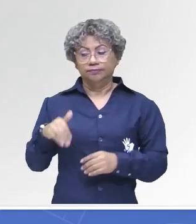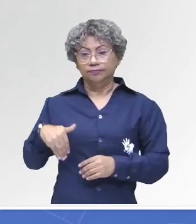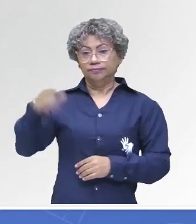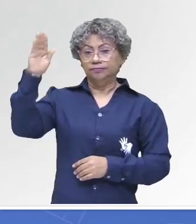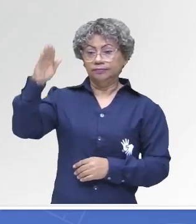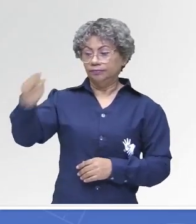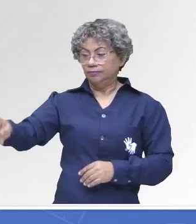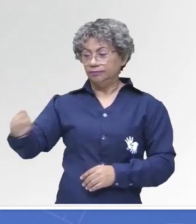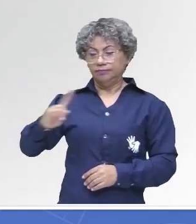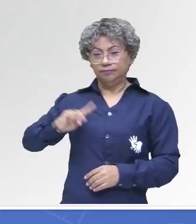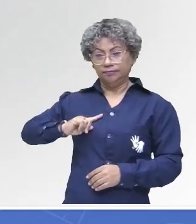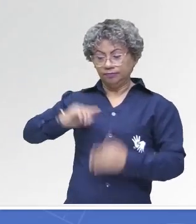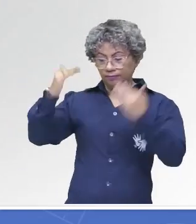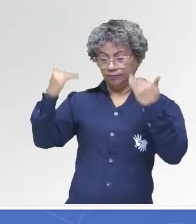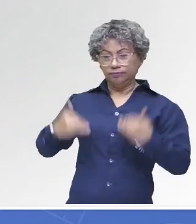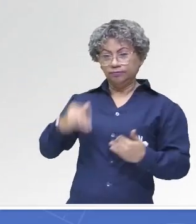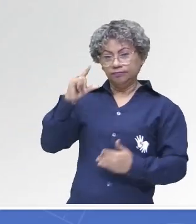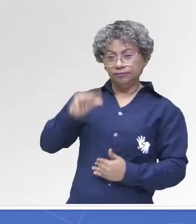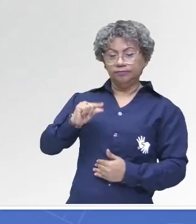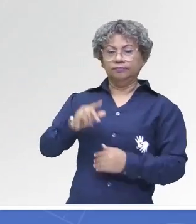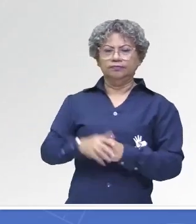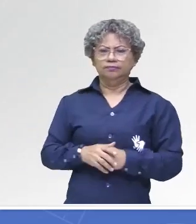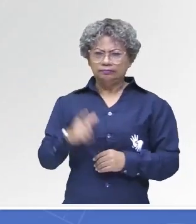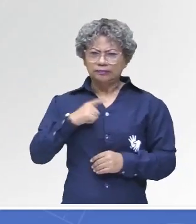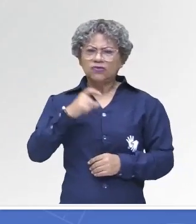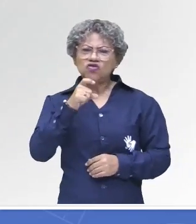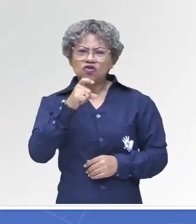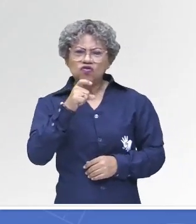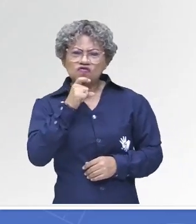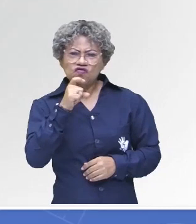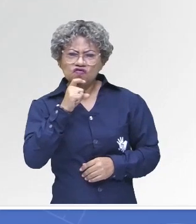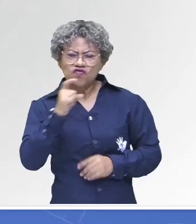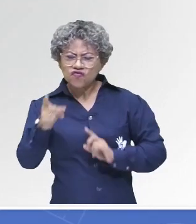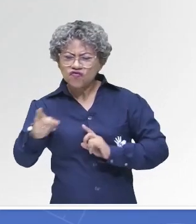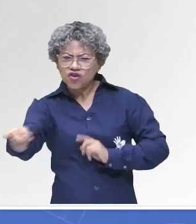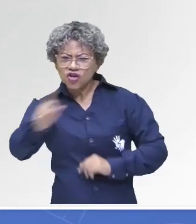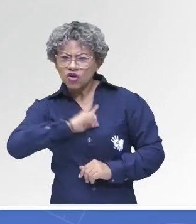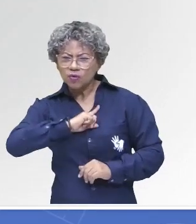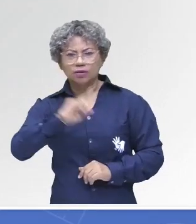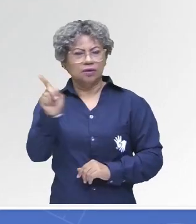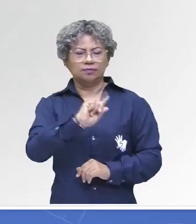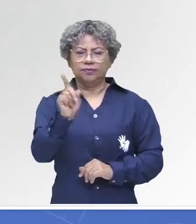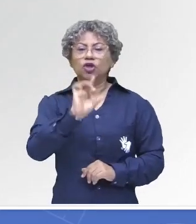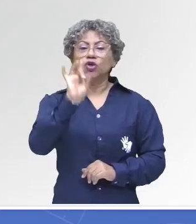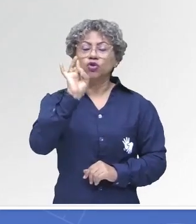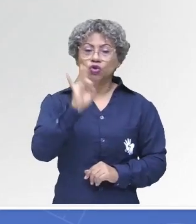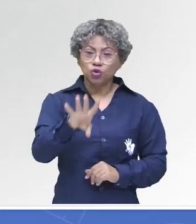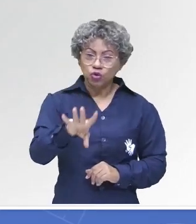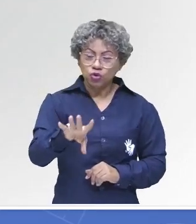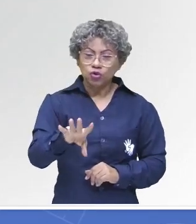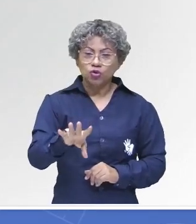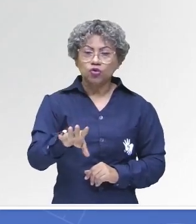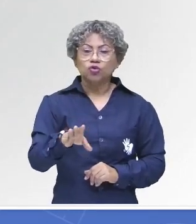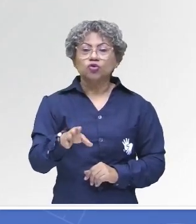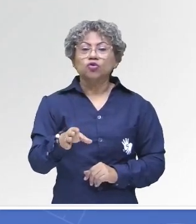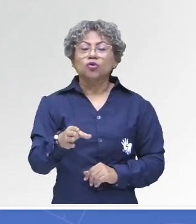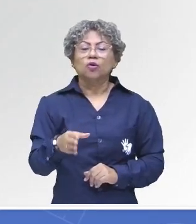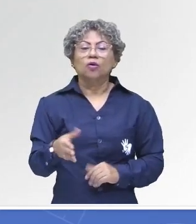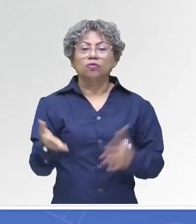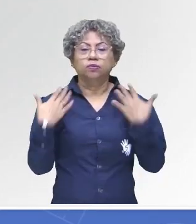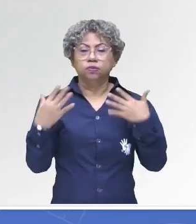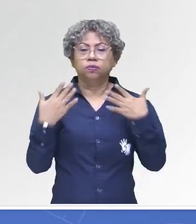temperatura. Professor, existe a transferência de frio? Não. Existe transferência de calor do maior